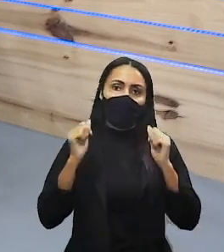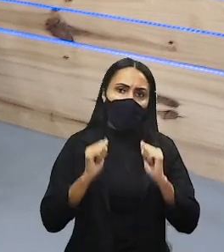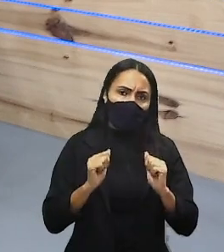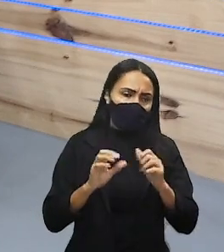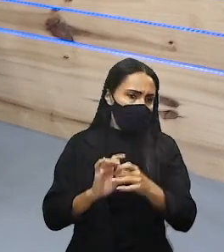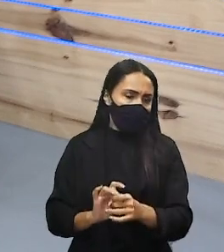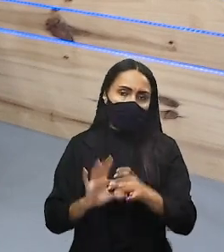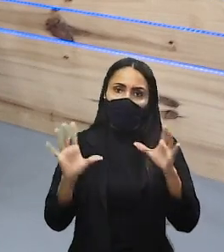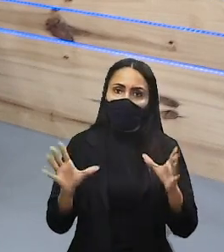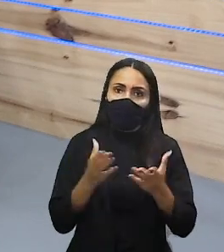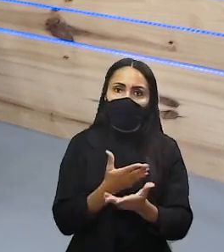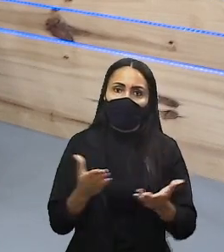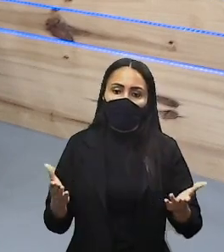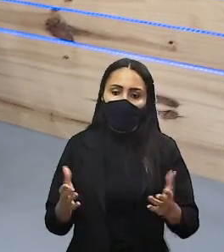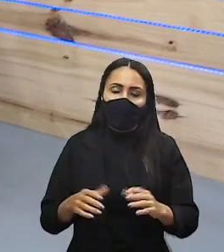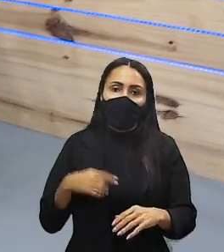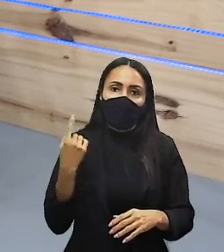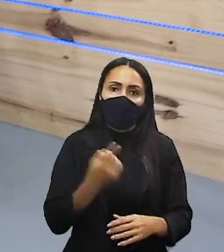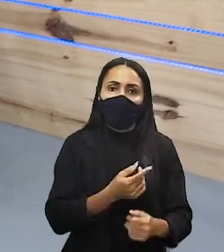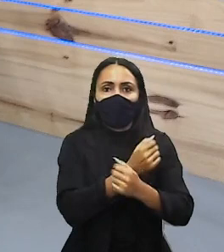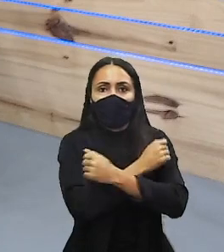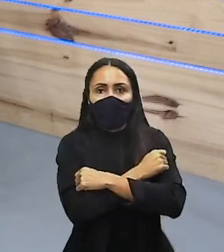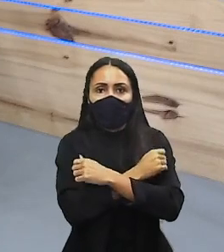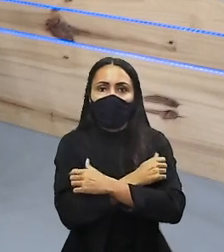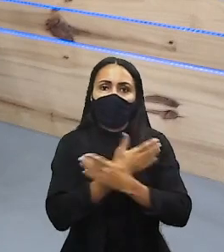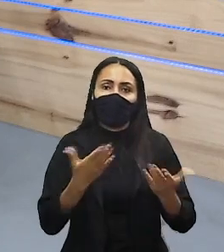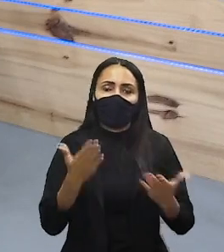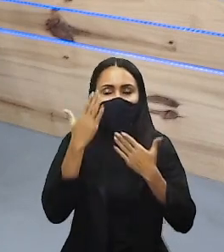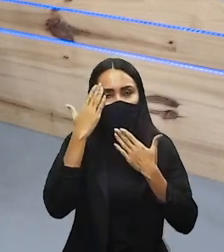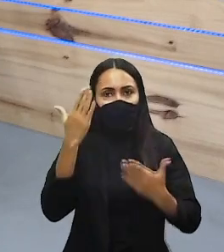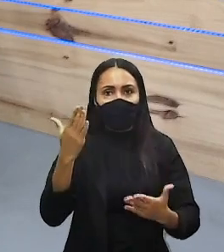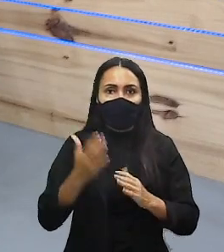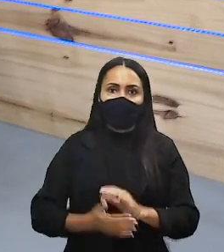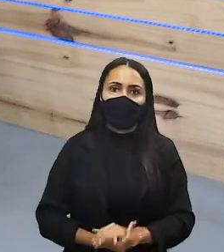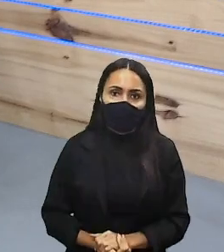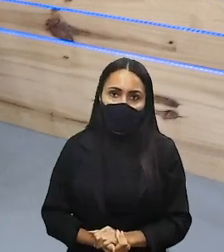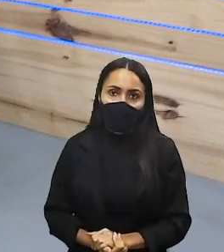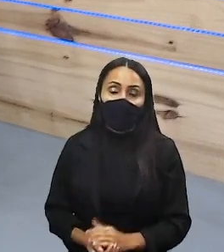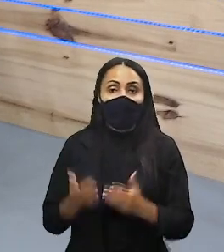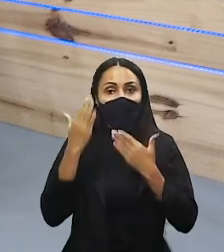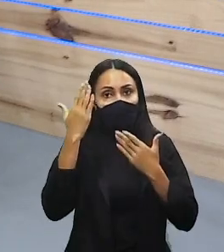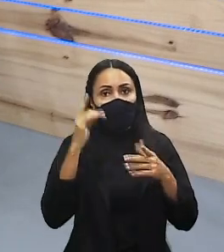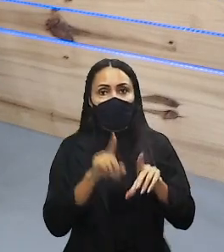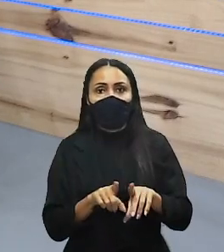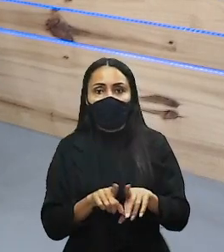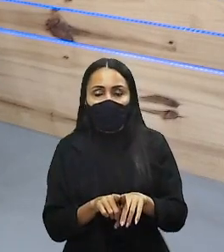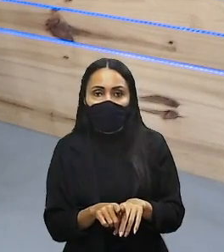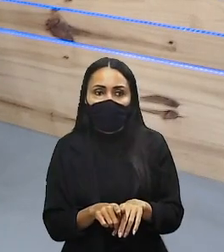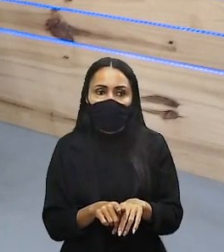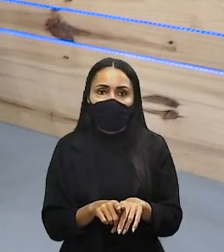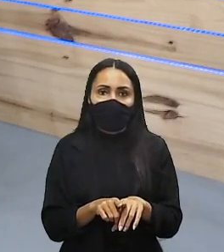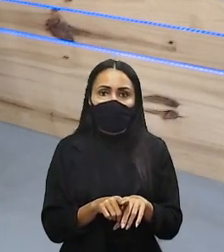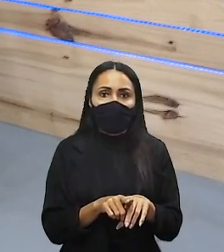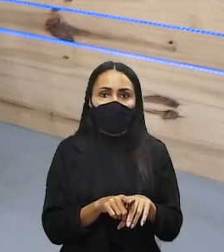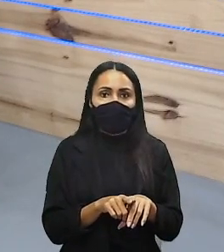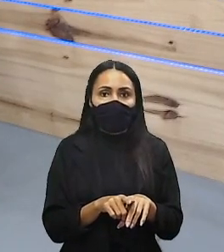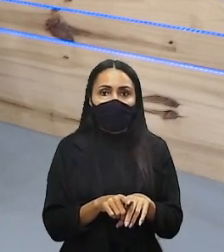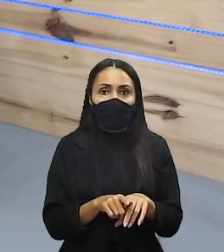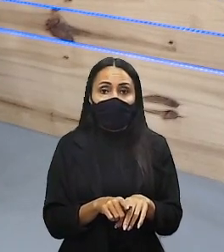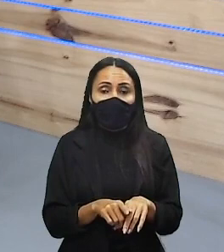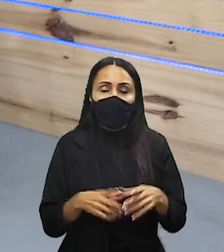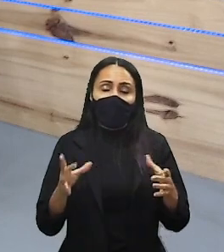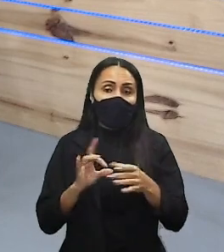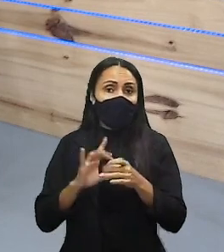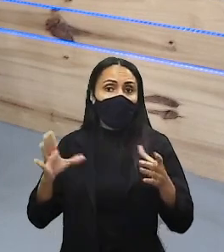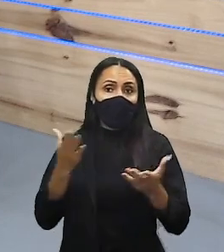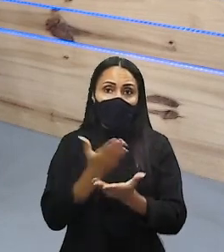sobre eles, tá? E aqui fica o nosso abraço e a nossa gratidão. Eu quero agradecer também, né? Quero me colocar à disposição